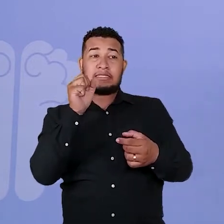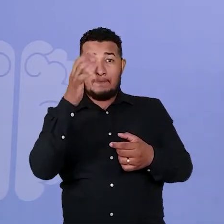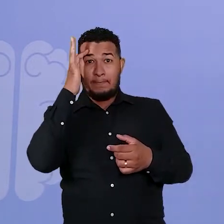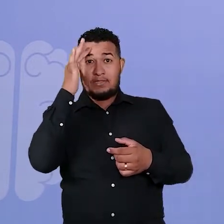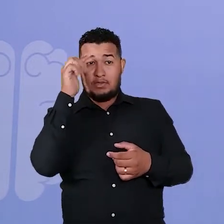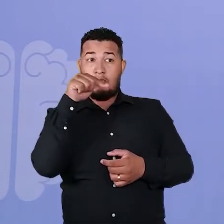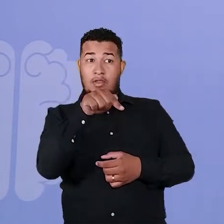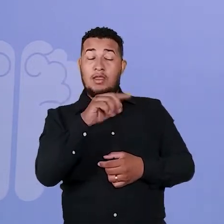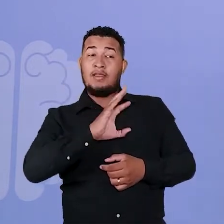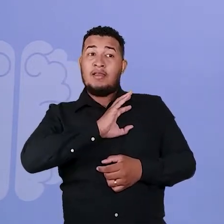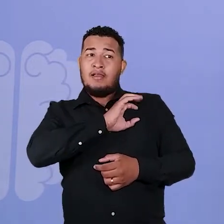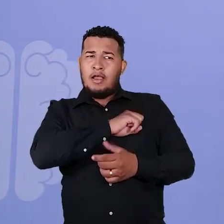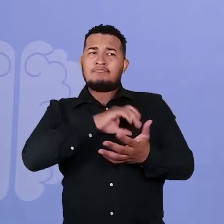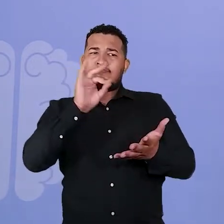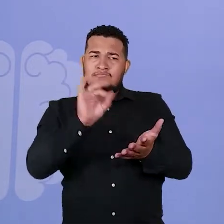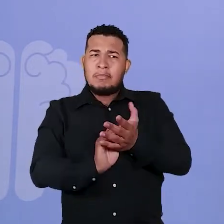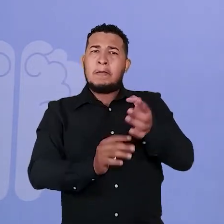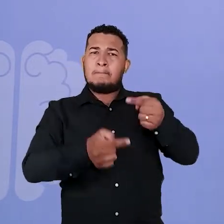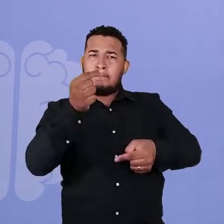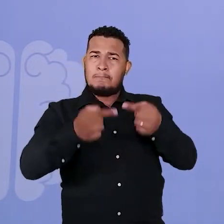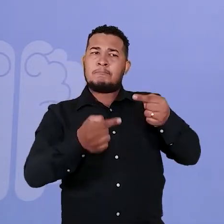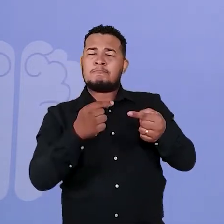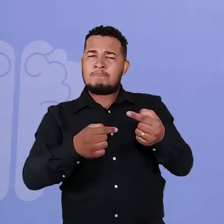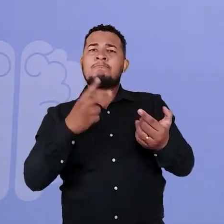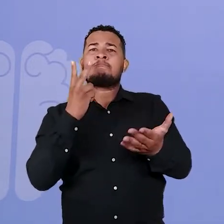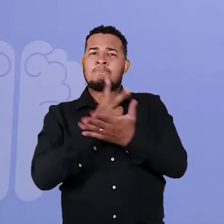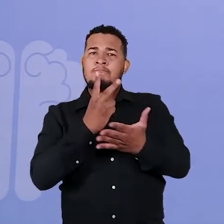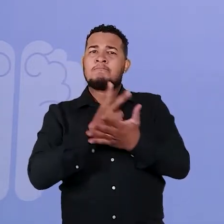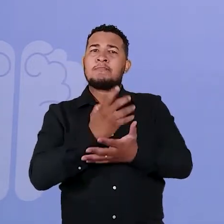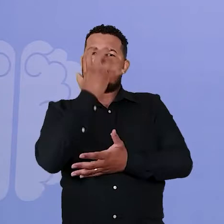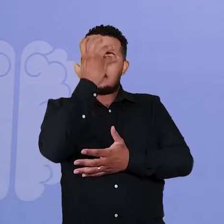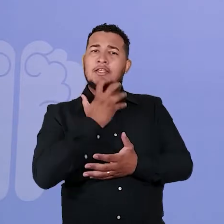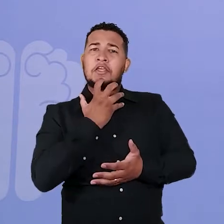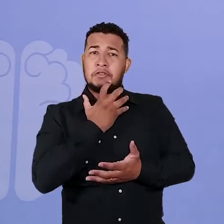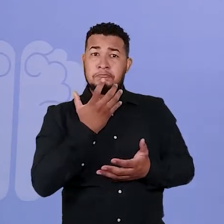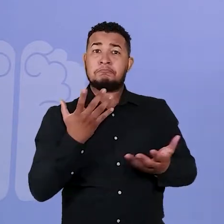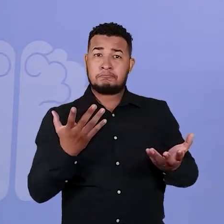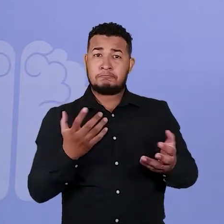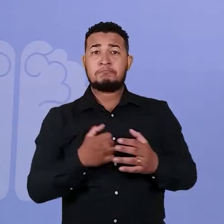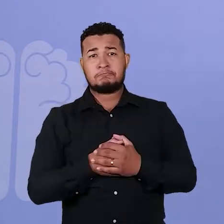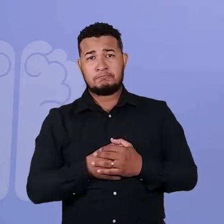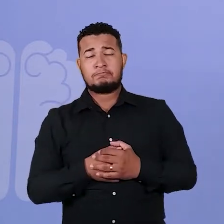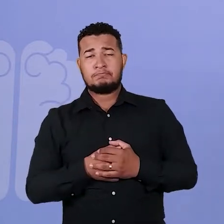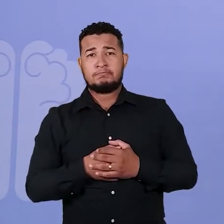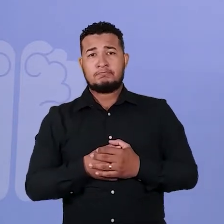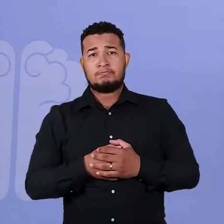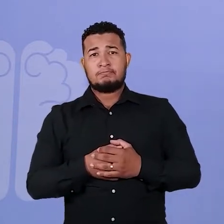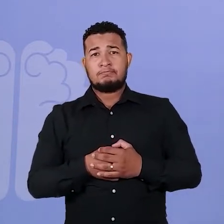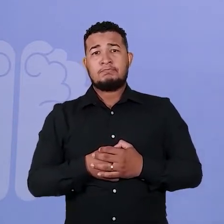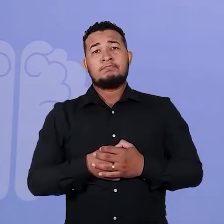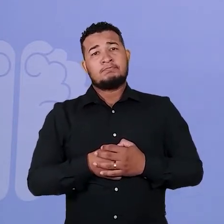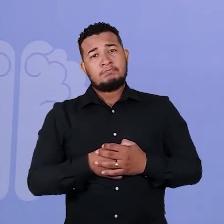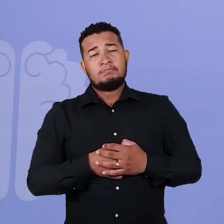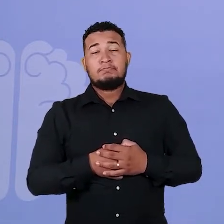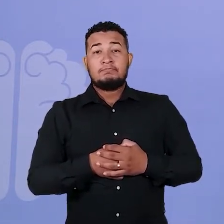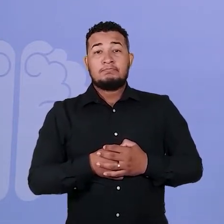do pressuposto que ele ama e se ocupa disso de maneira séria?